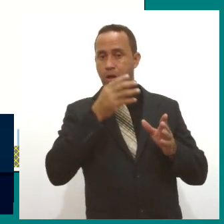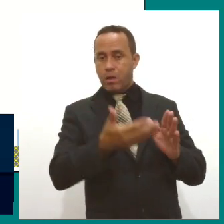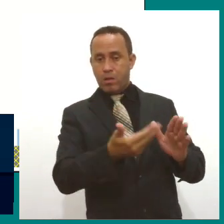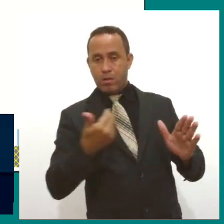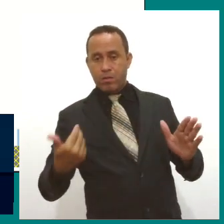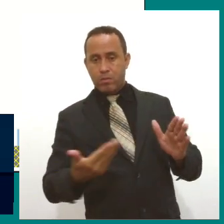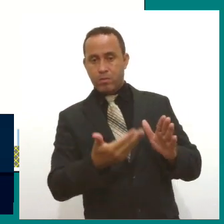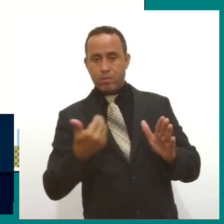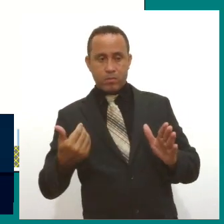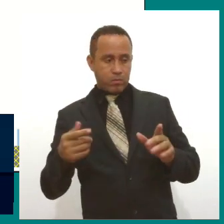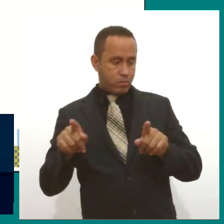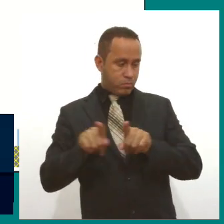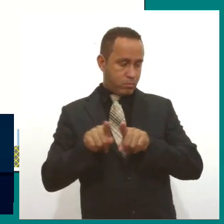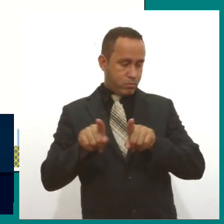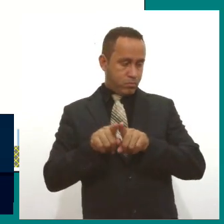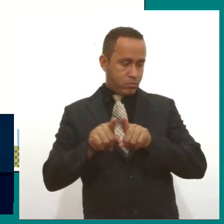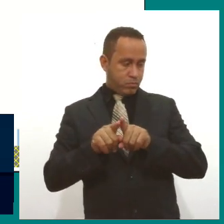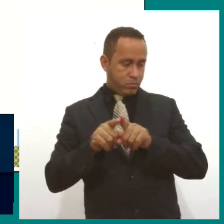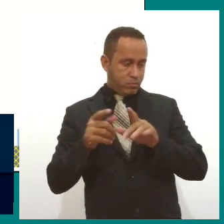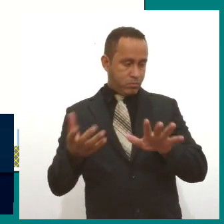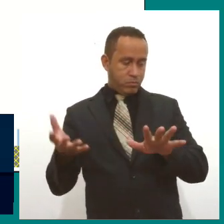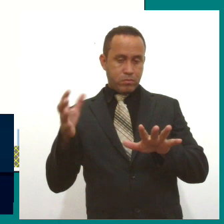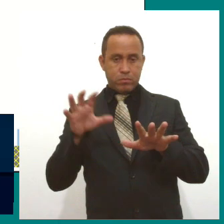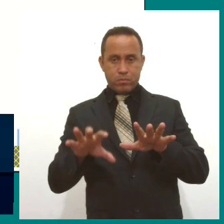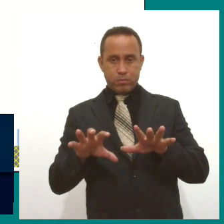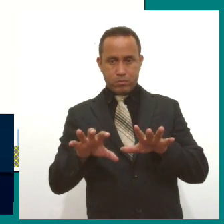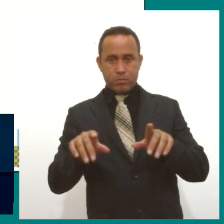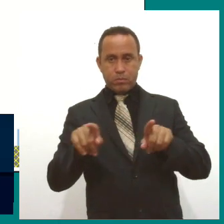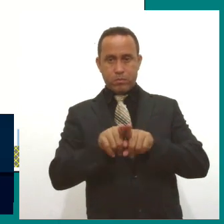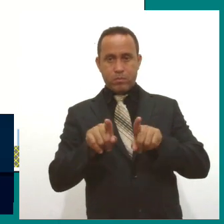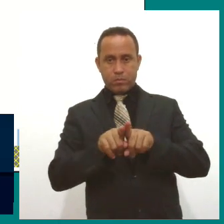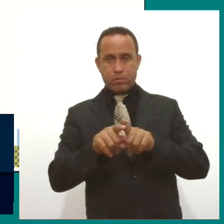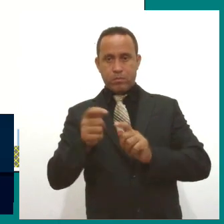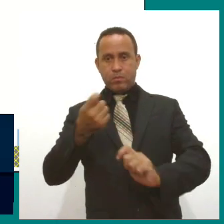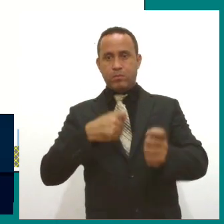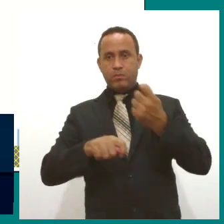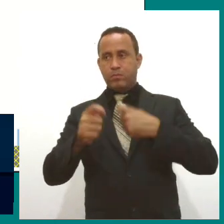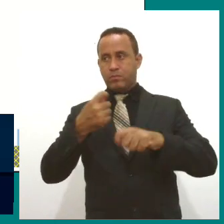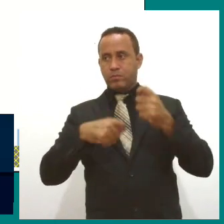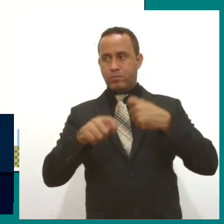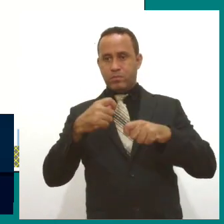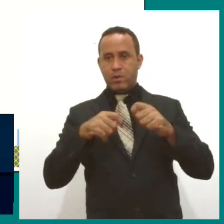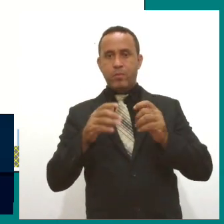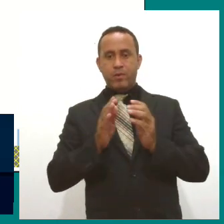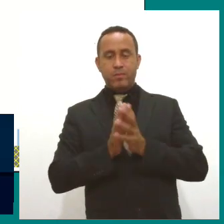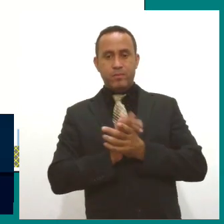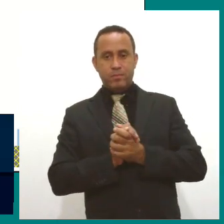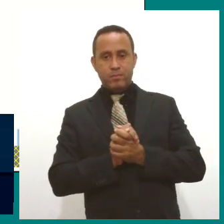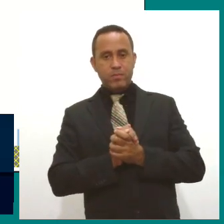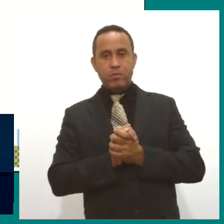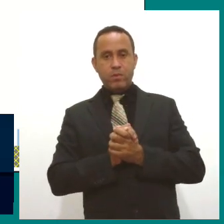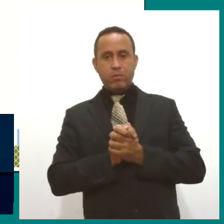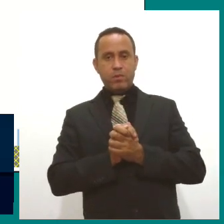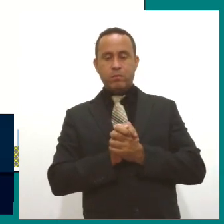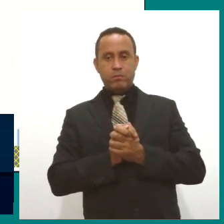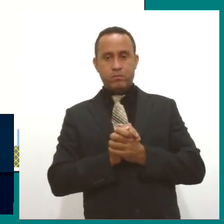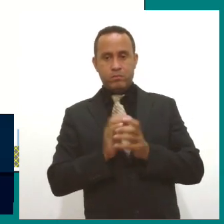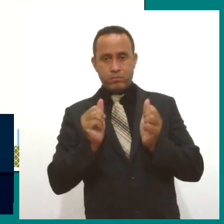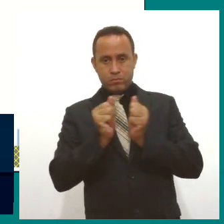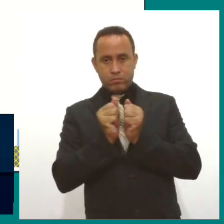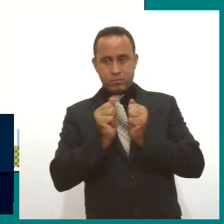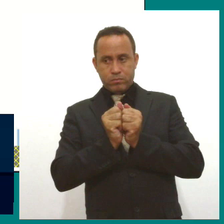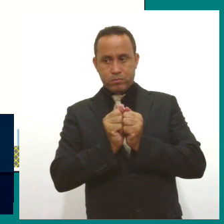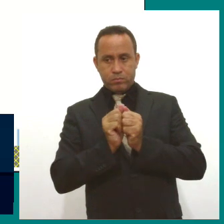60%. E também foi implantado aí 18 grandes reservatórios, sendo 6 deles hoje utilizados, inclusive, para